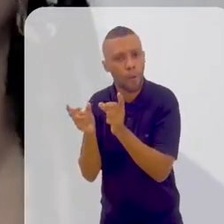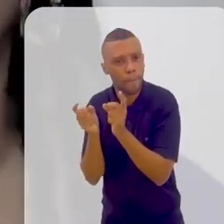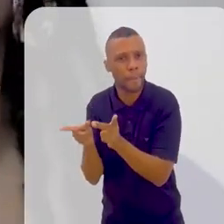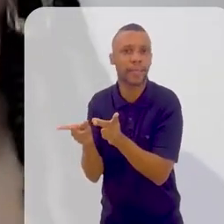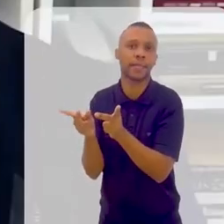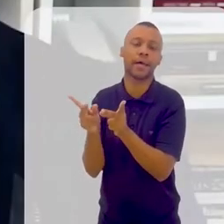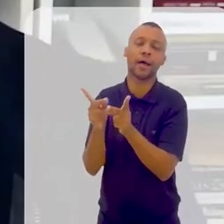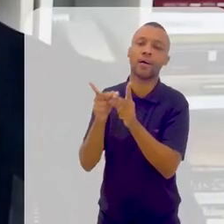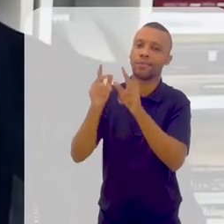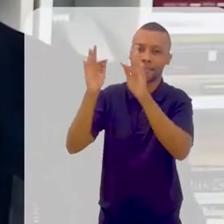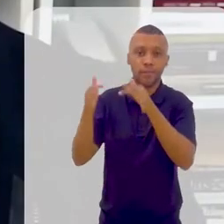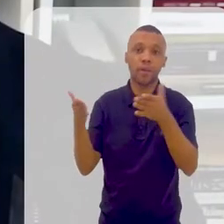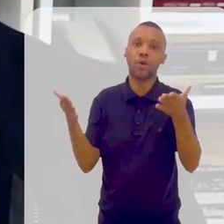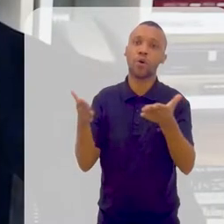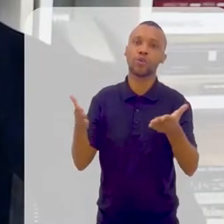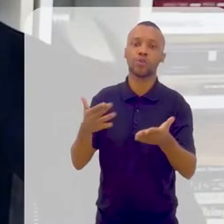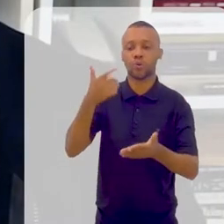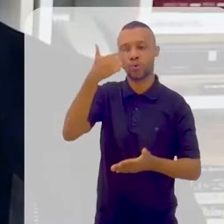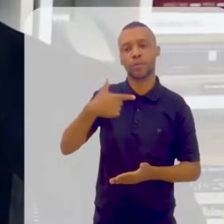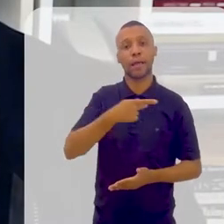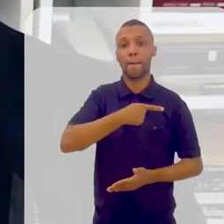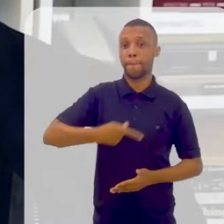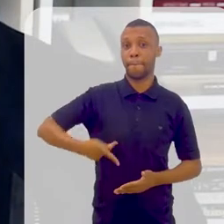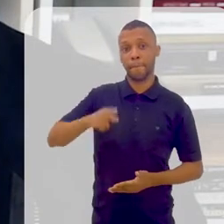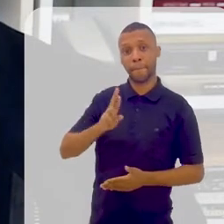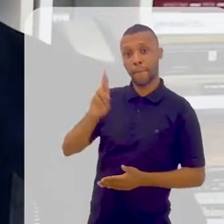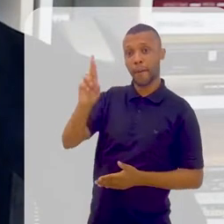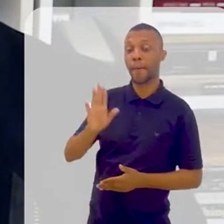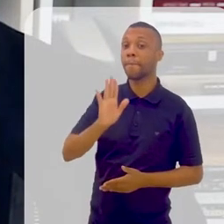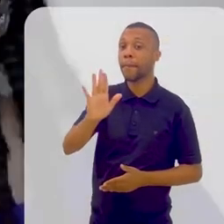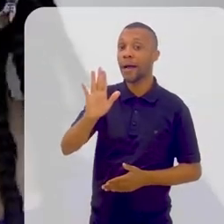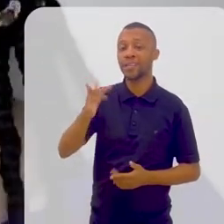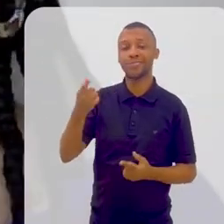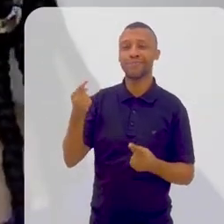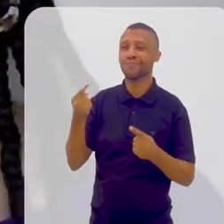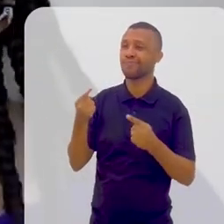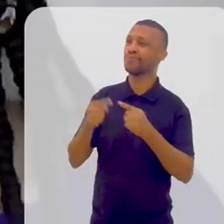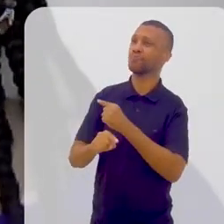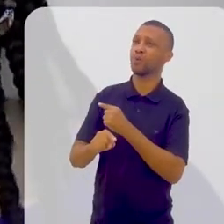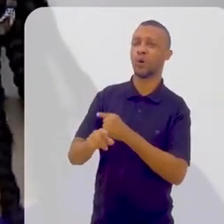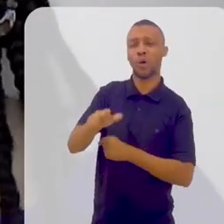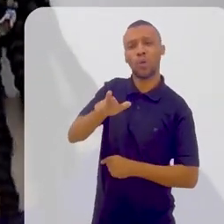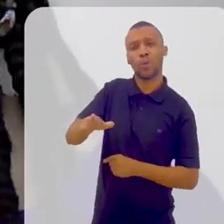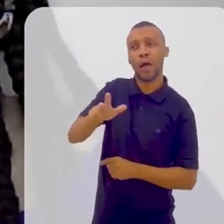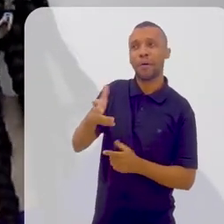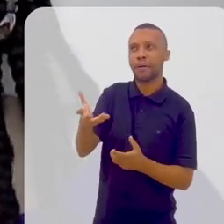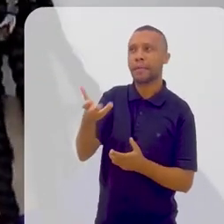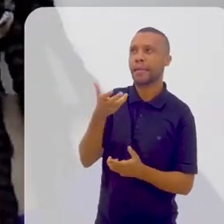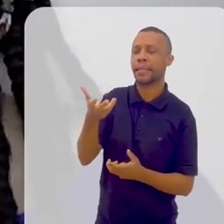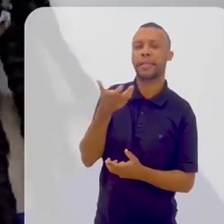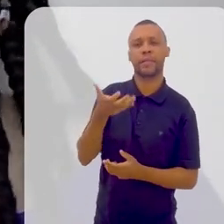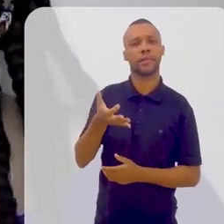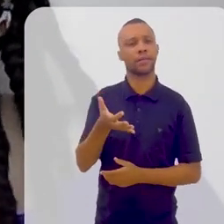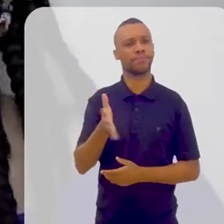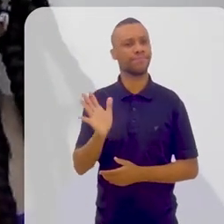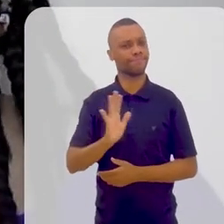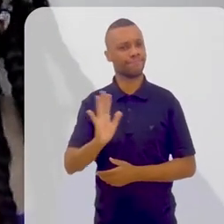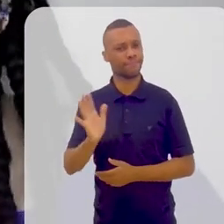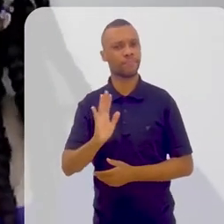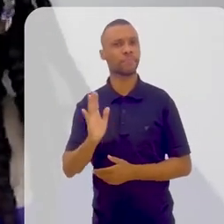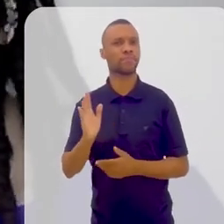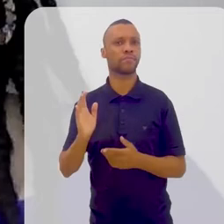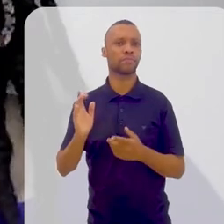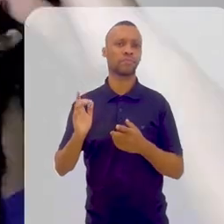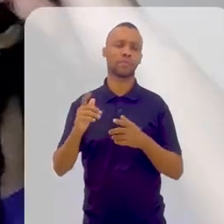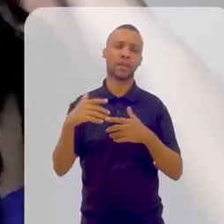e, por fim, fui para a presidência. Só que não era isso que eu queria. Não era isso que eu